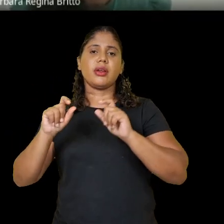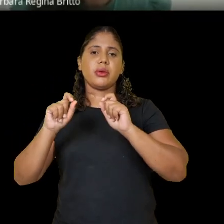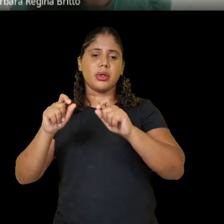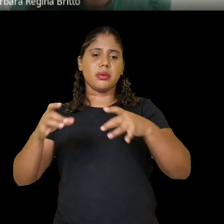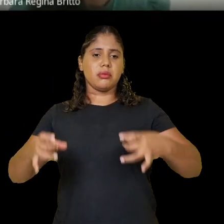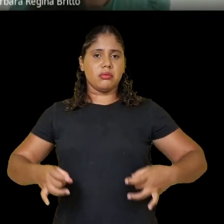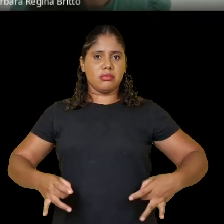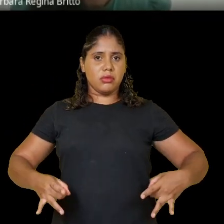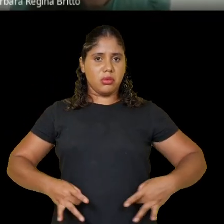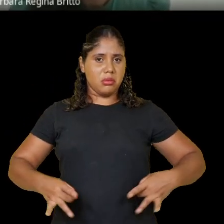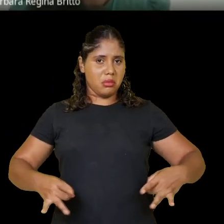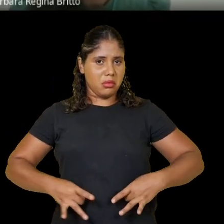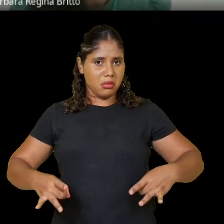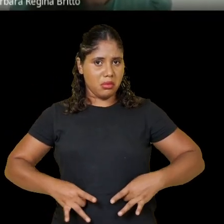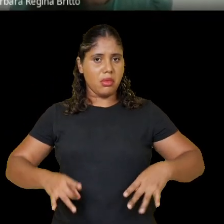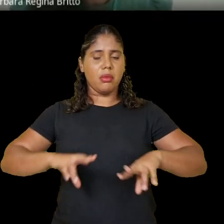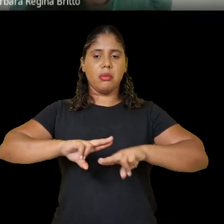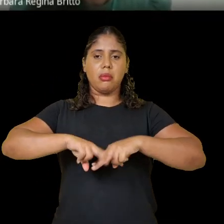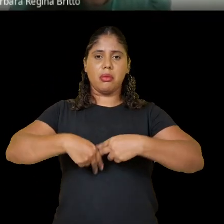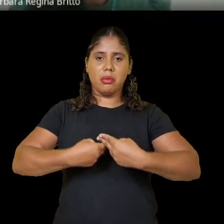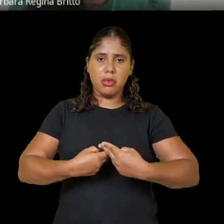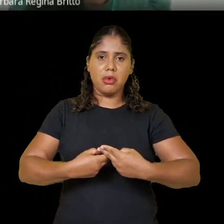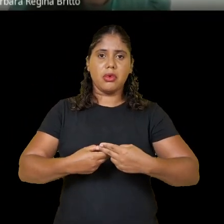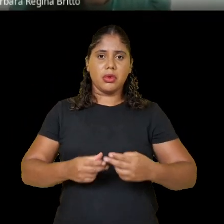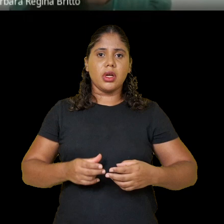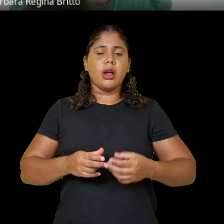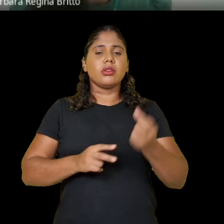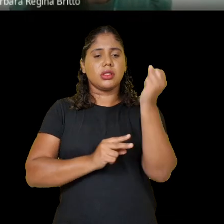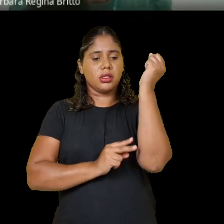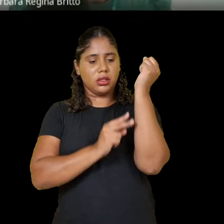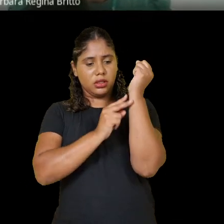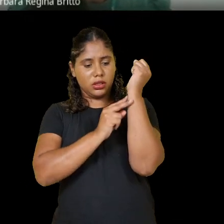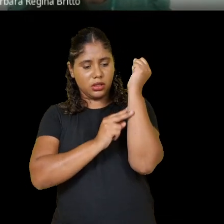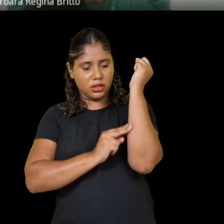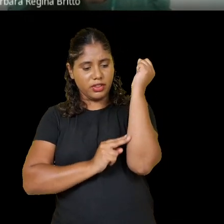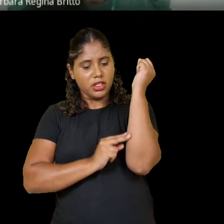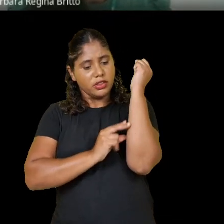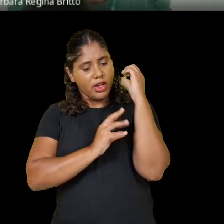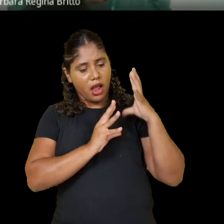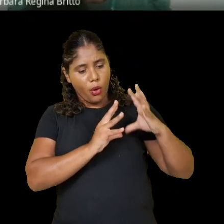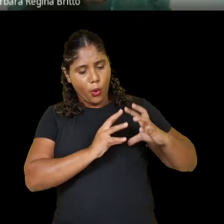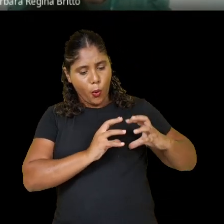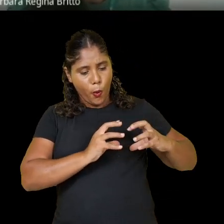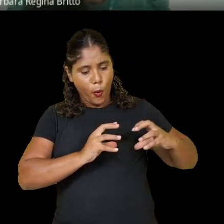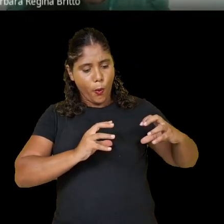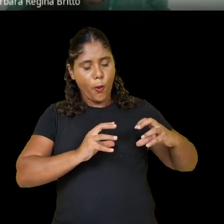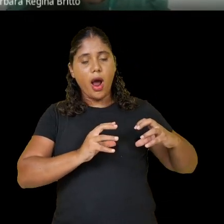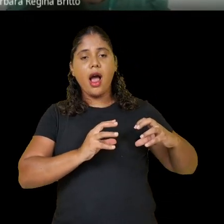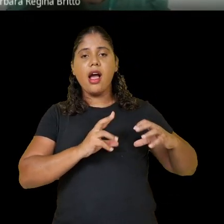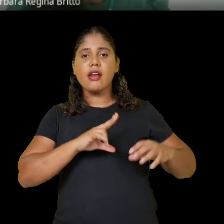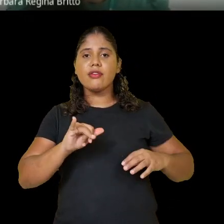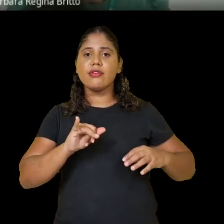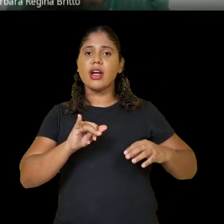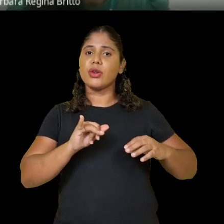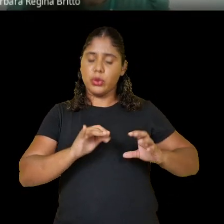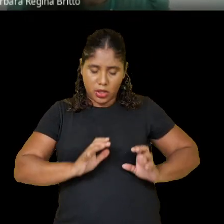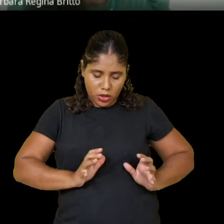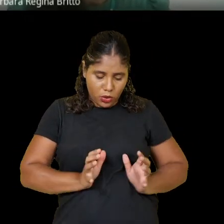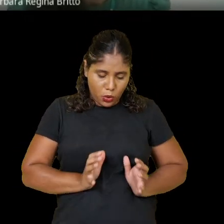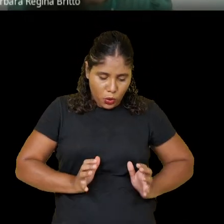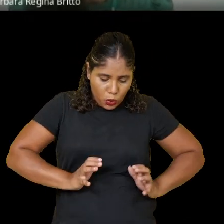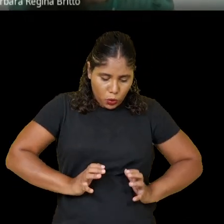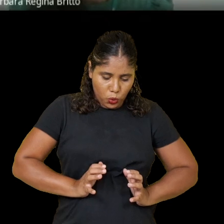pela progesterona, né, que a gente falou, da dilatação das veias. E aí, juntamente com isso, tem a compressão